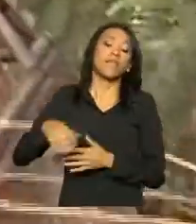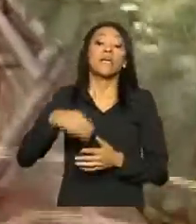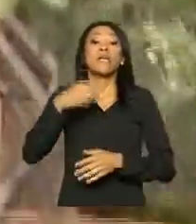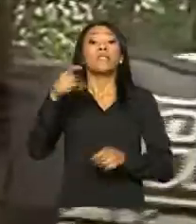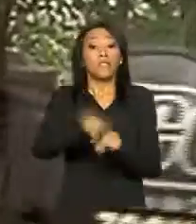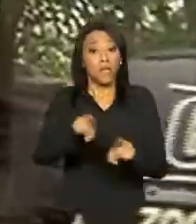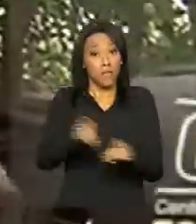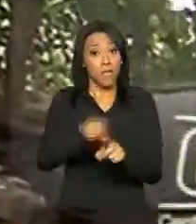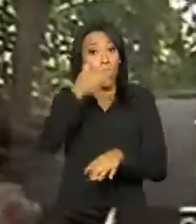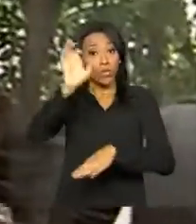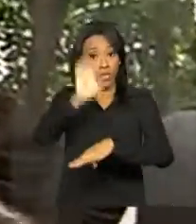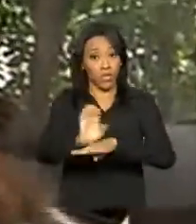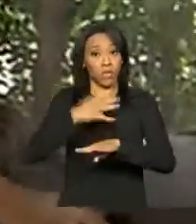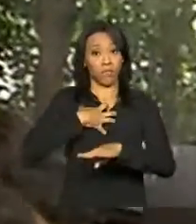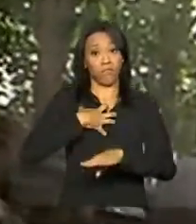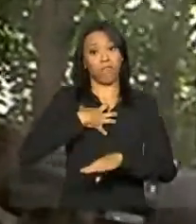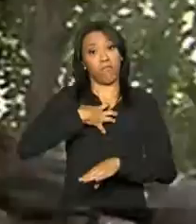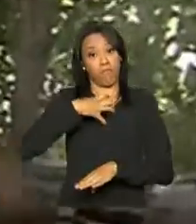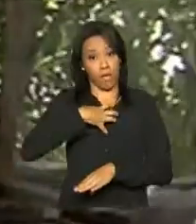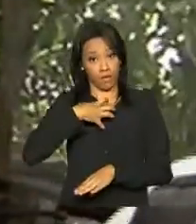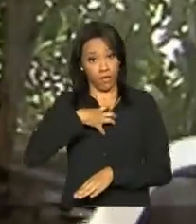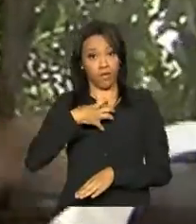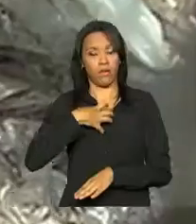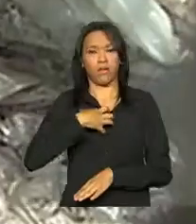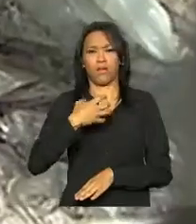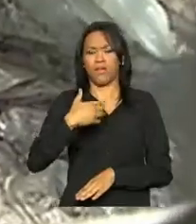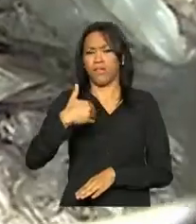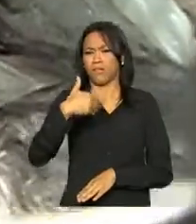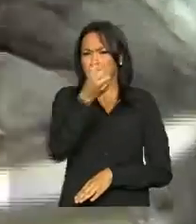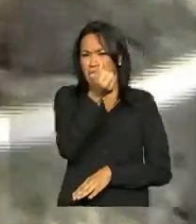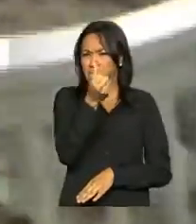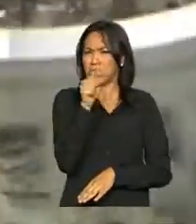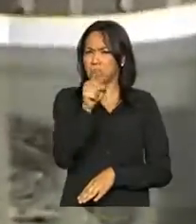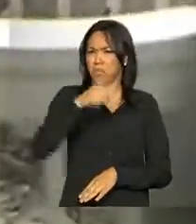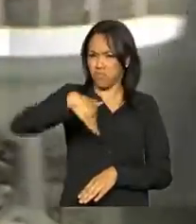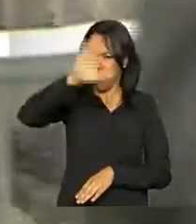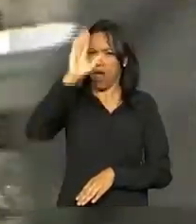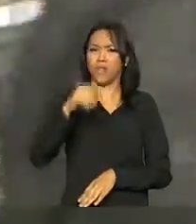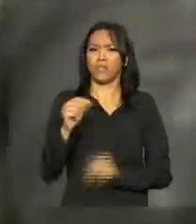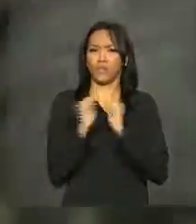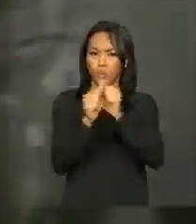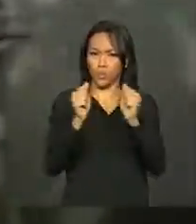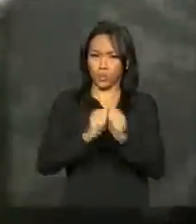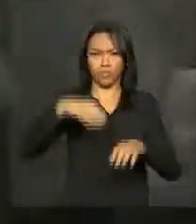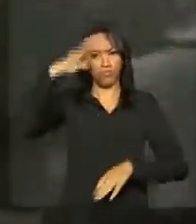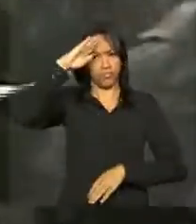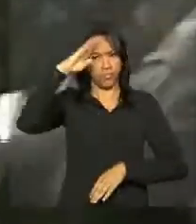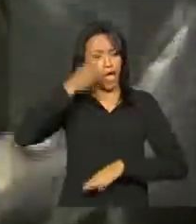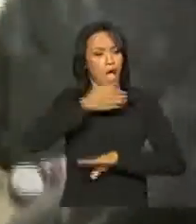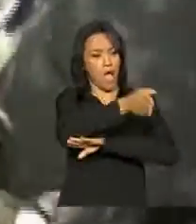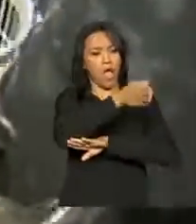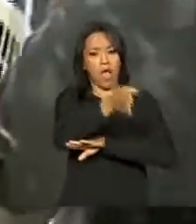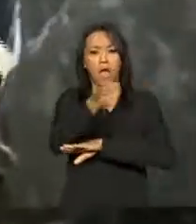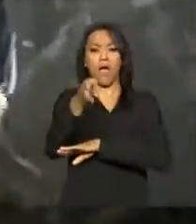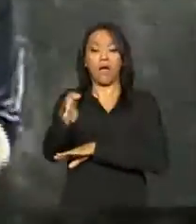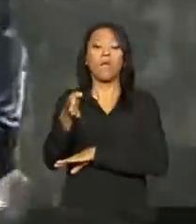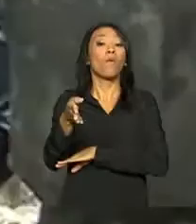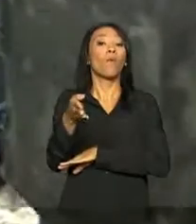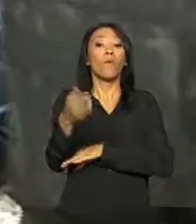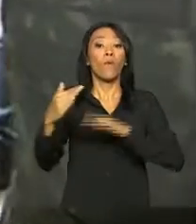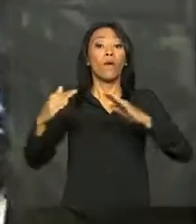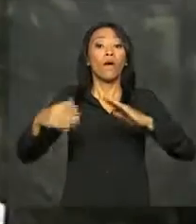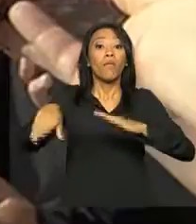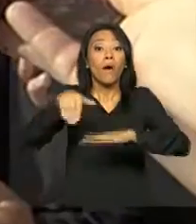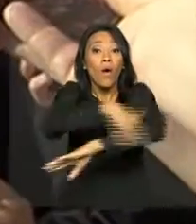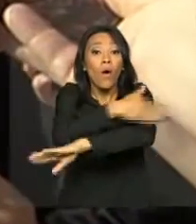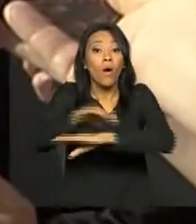militares das forças armadas junto com profissionais do estado e do mundo dos municípios foram às ruas para orientar a população sobre o combate